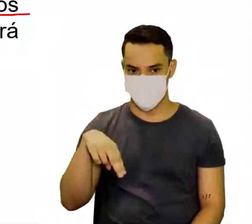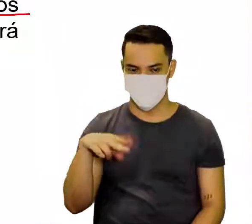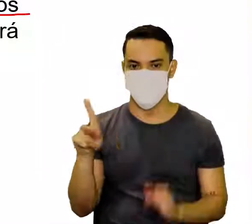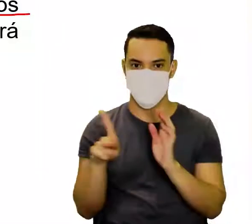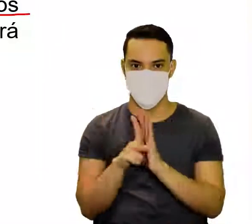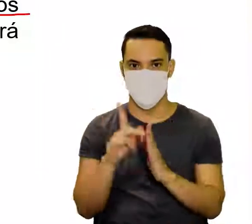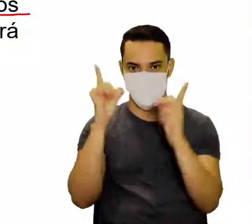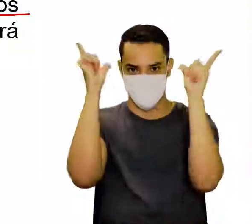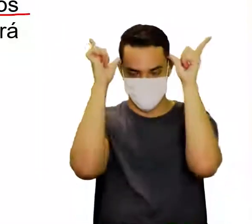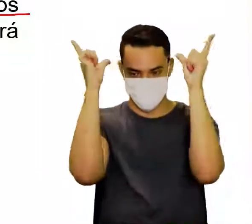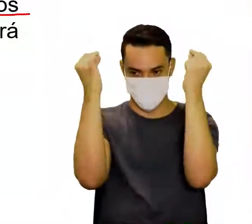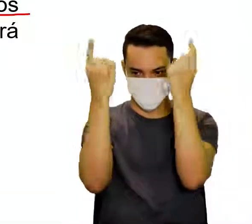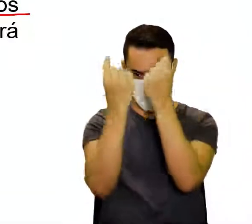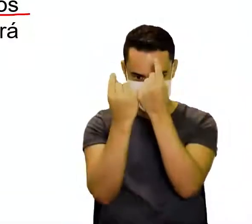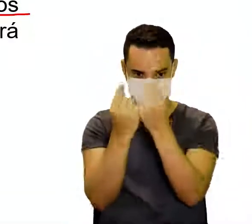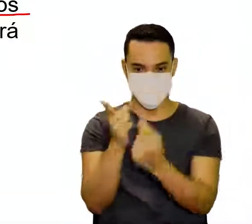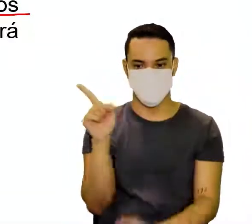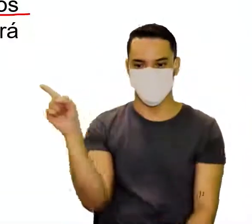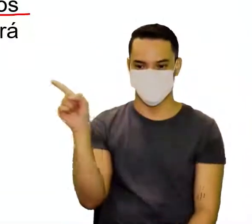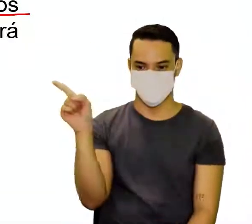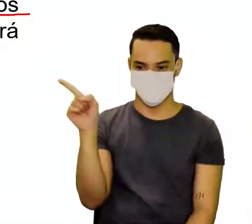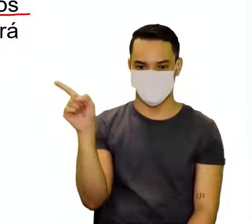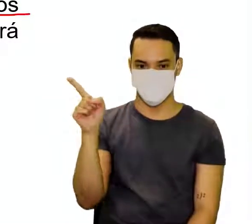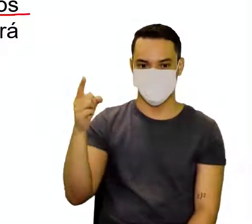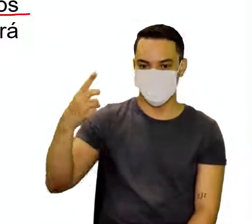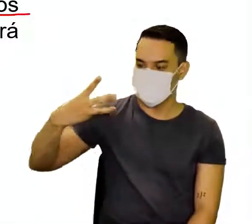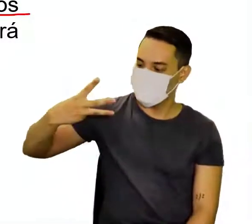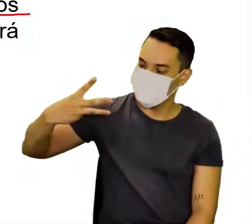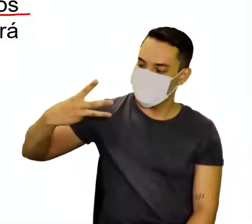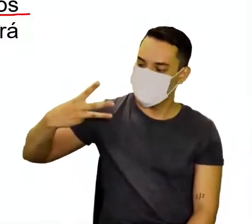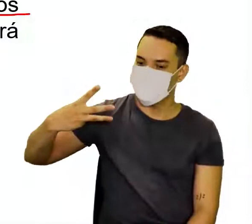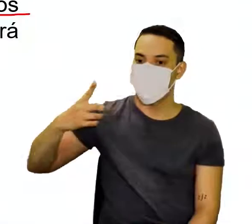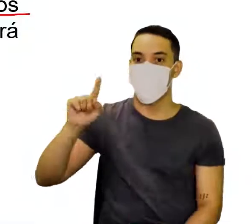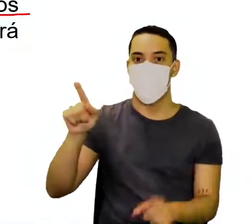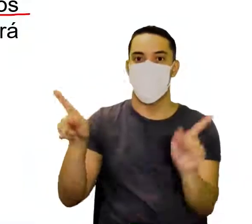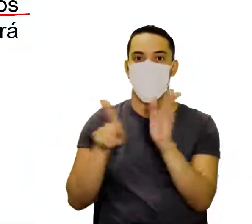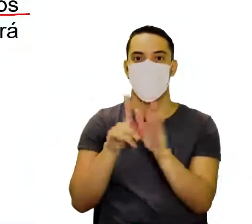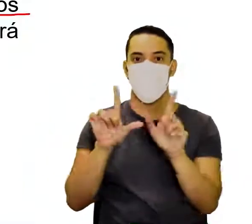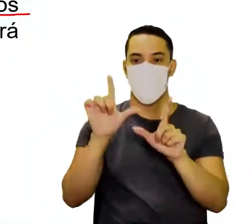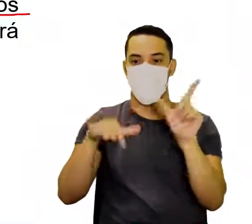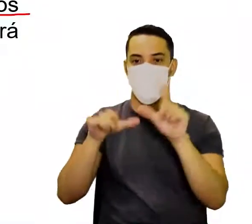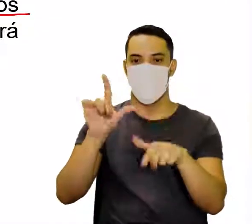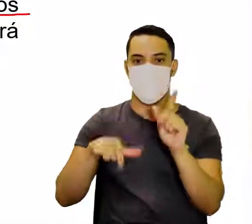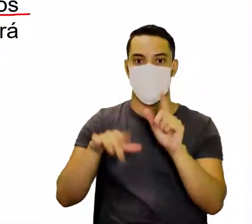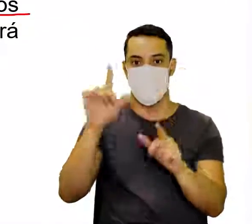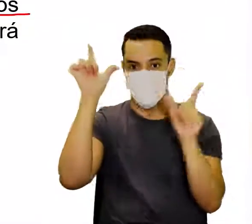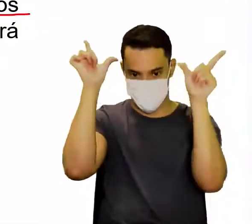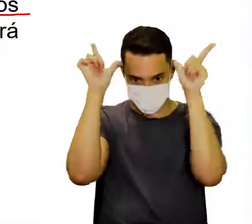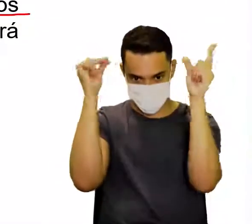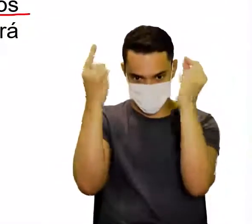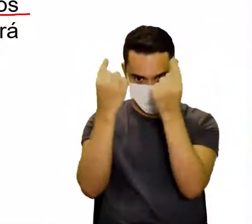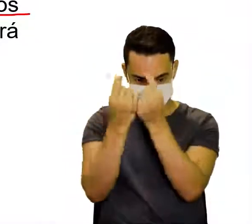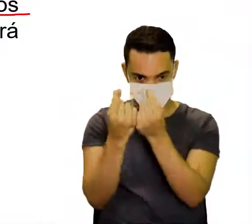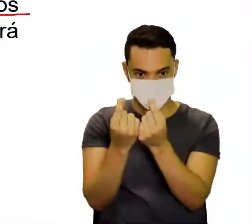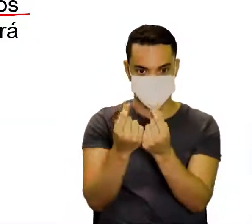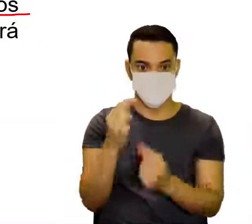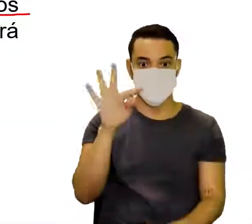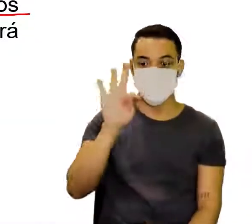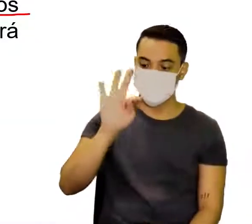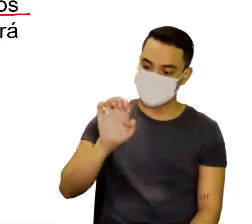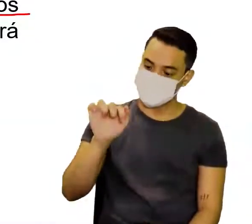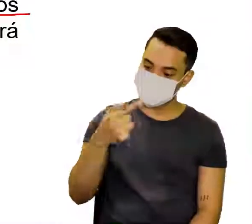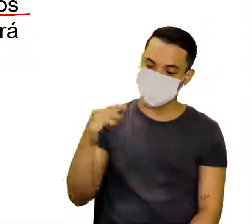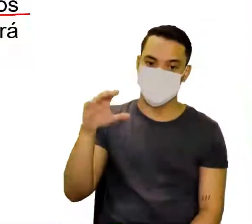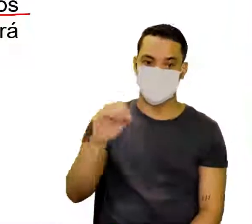ok? Então tá aqui, ó. Aqui, força eletromotriz, o que vai ser nesse caso? Tensão